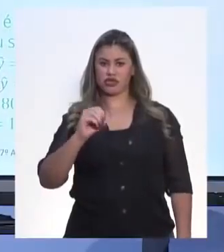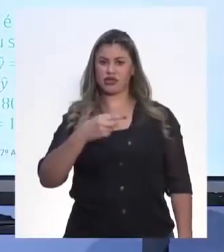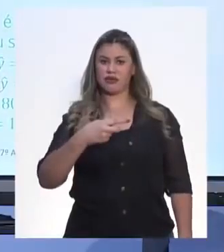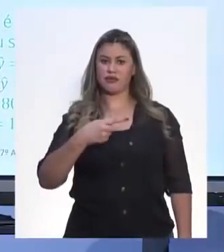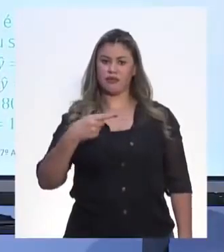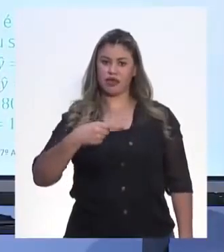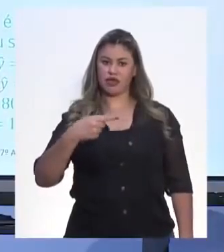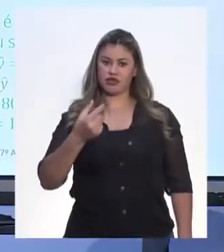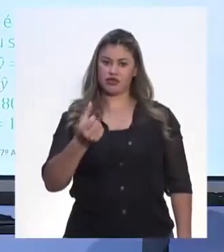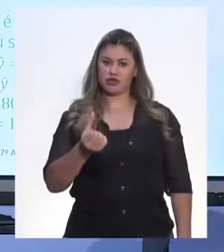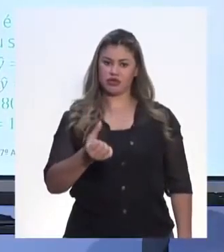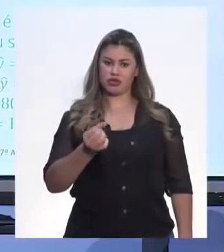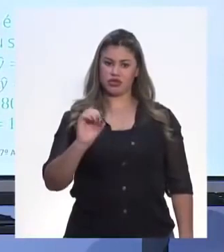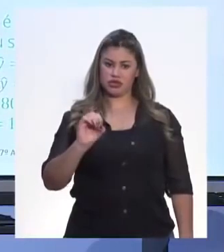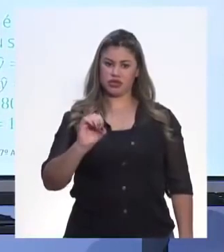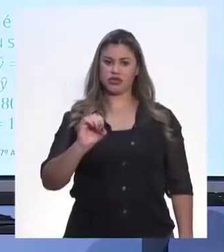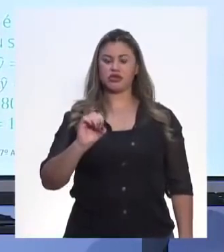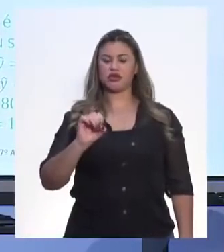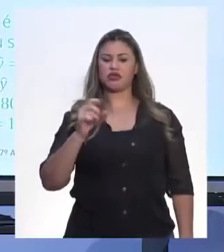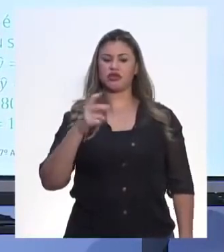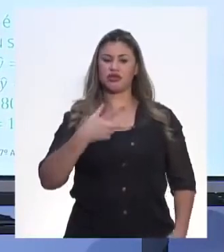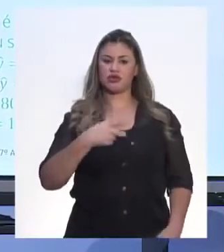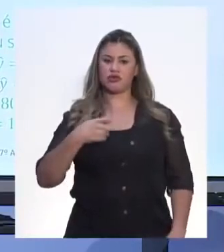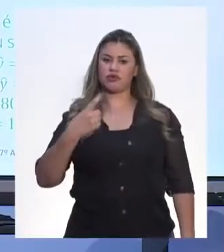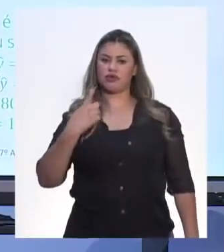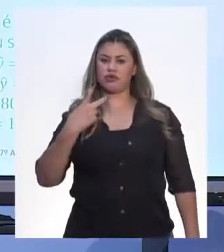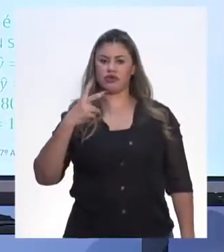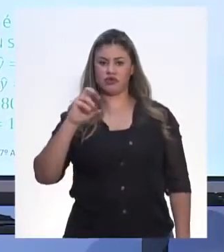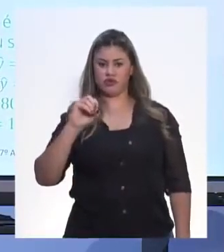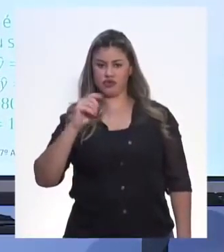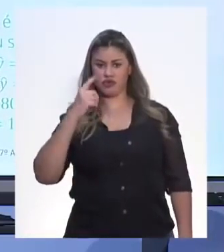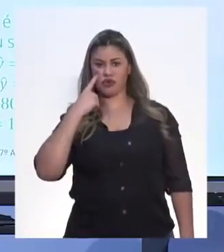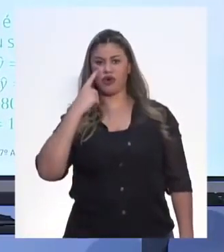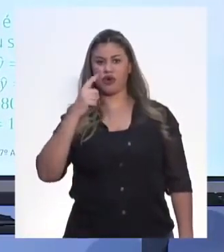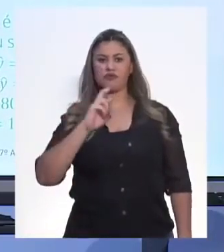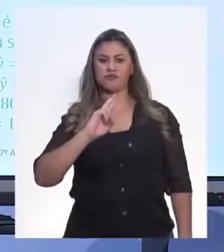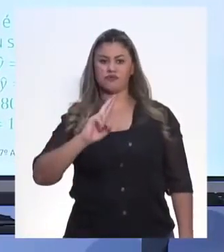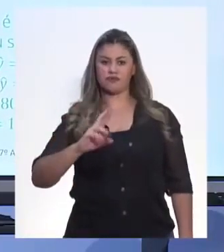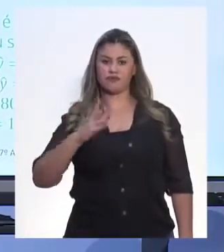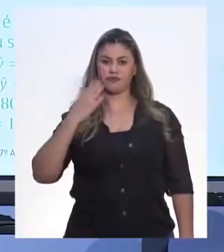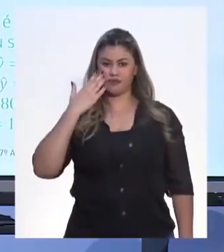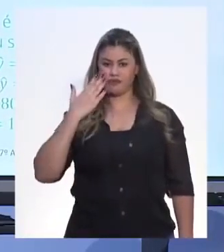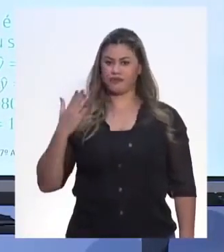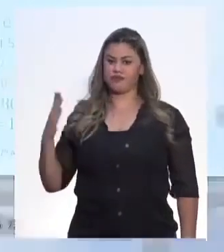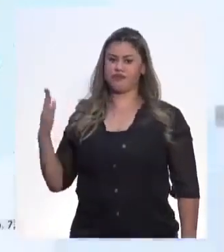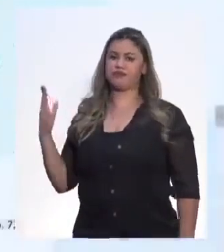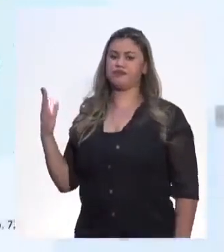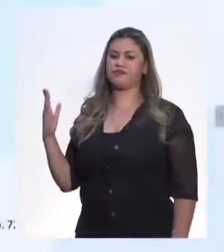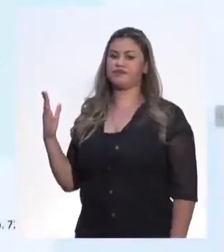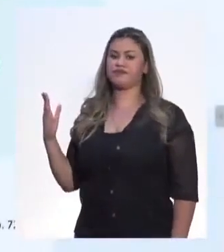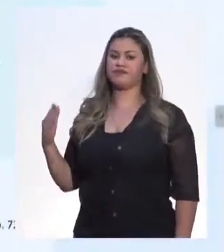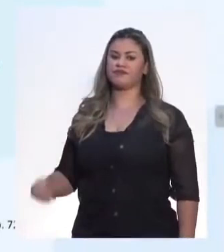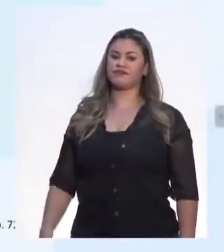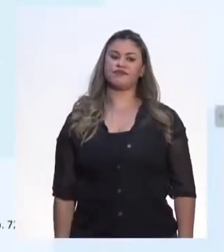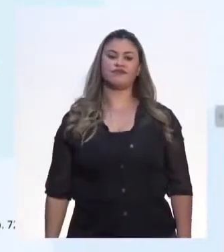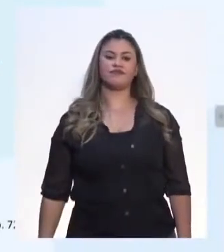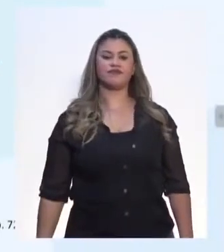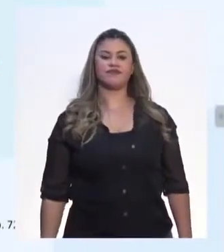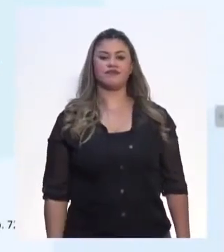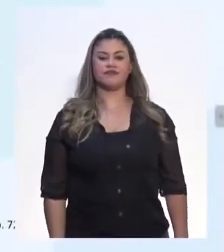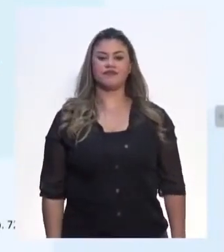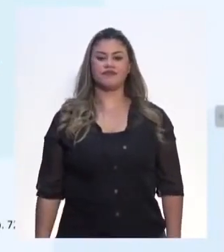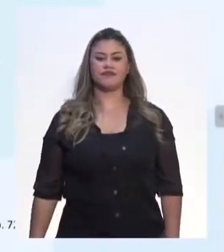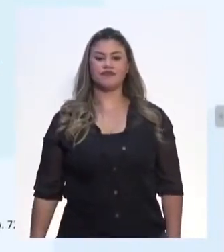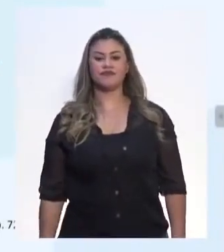essa questão aí que vocês já conseguiram responder 120, vou colocar a resposta na tela, que seria esse mesmo valor aí do ângulo y. Então,